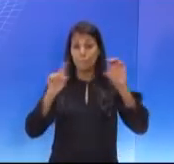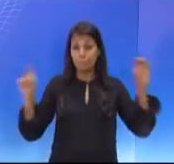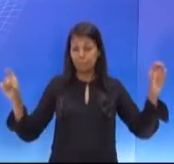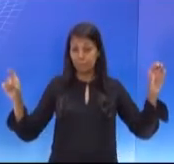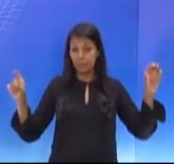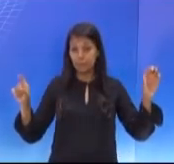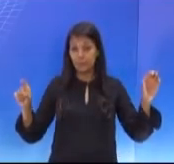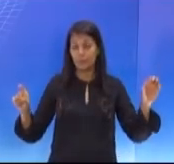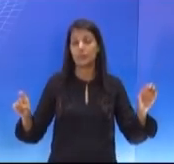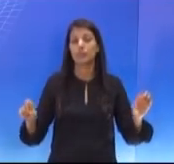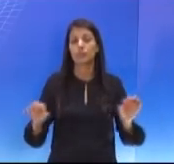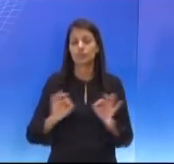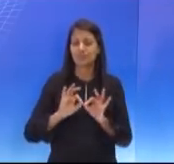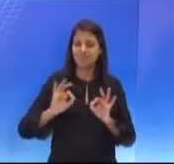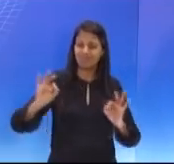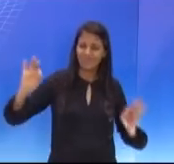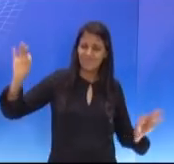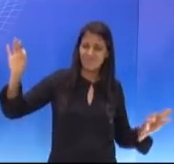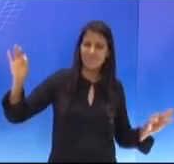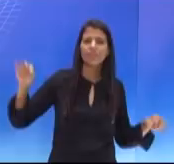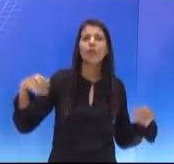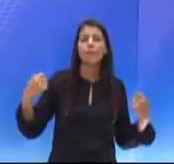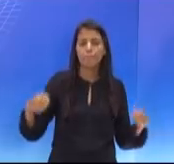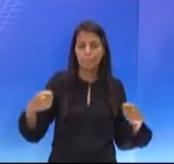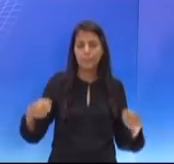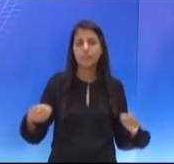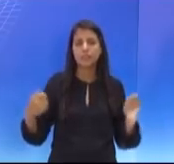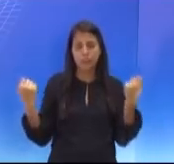e interpretar. Então, se você tem